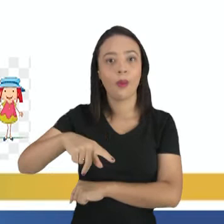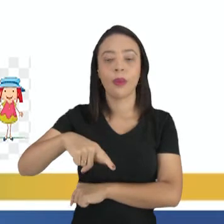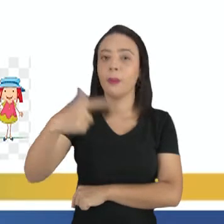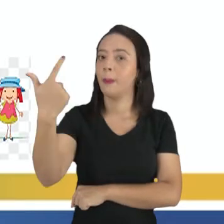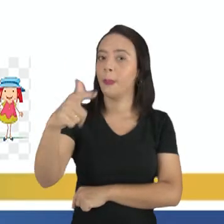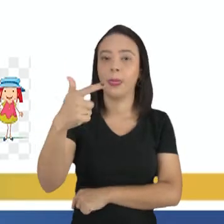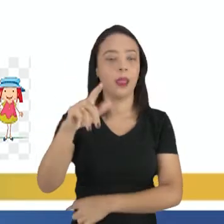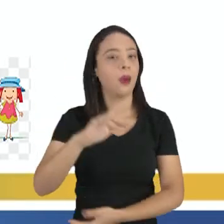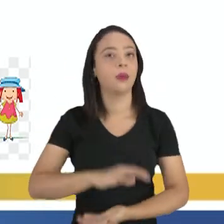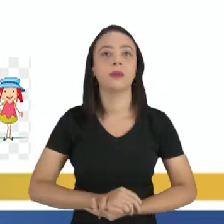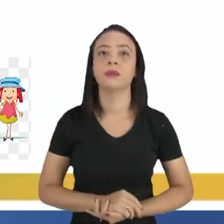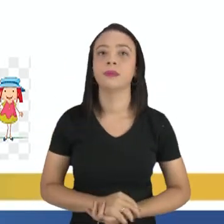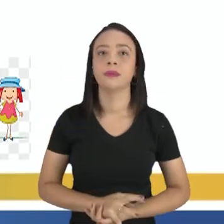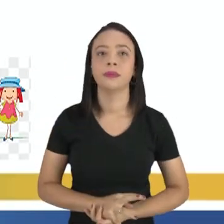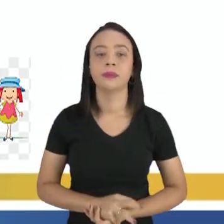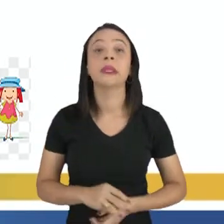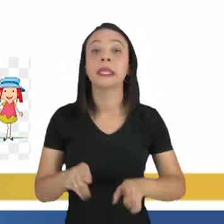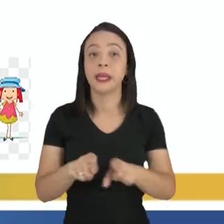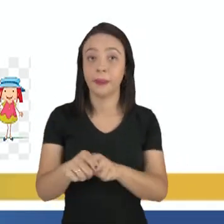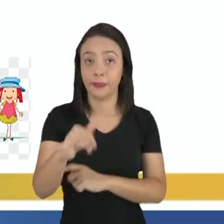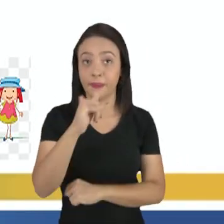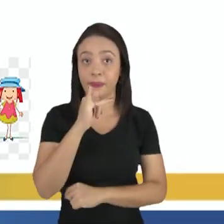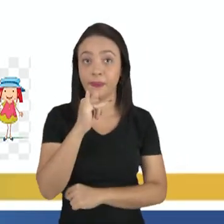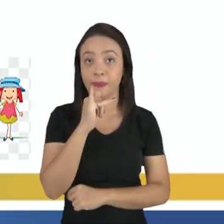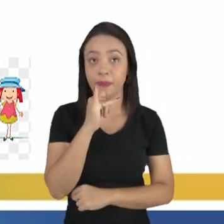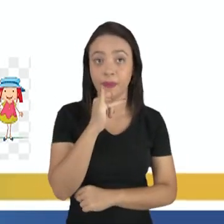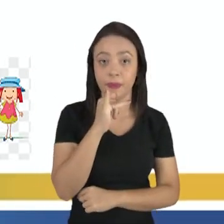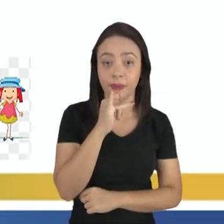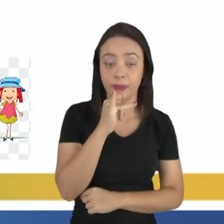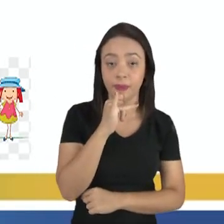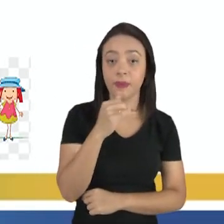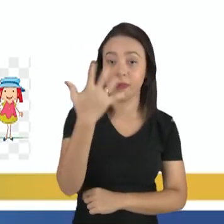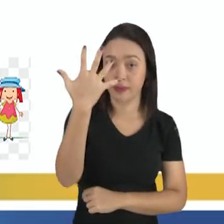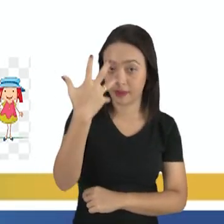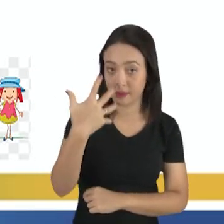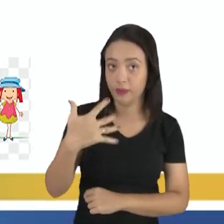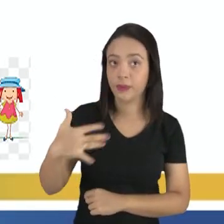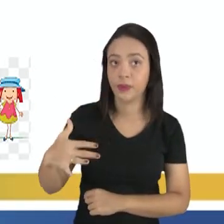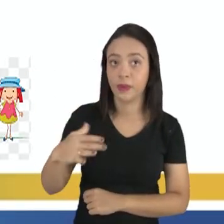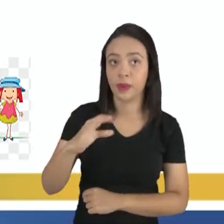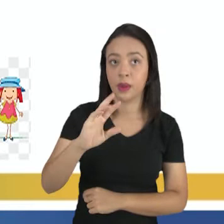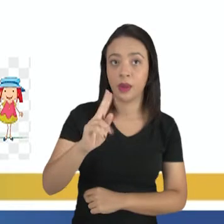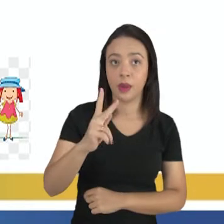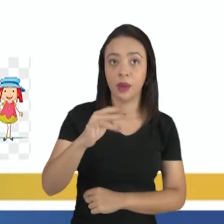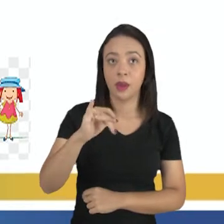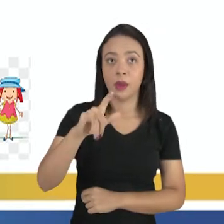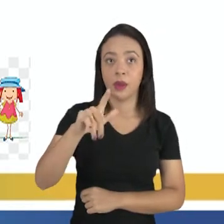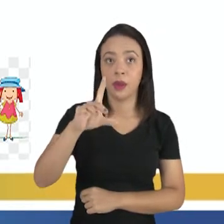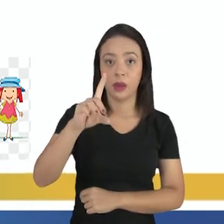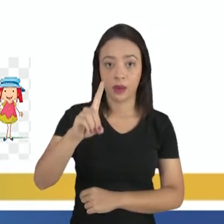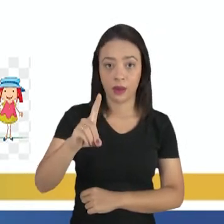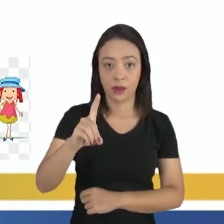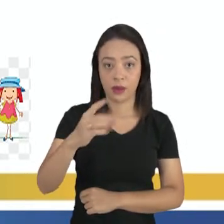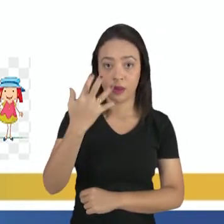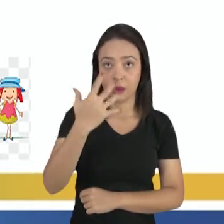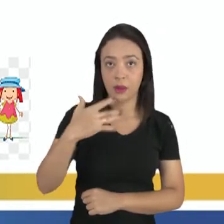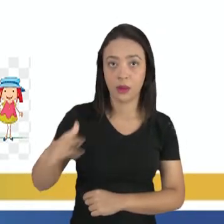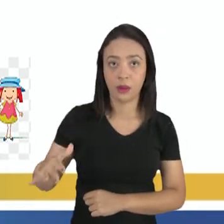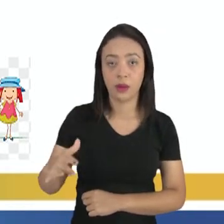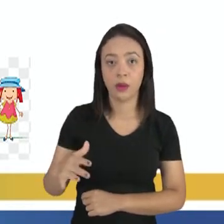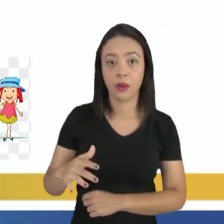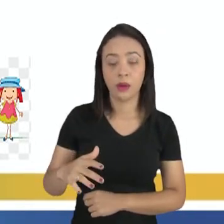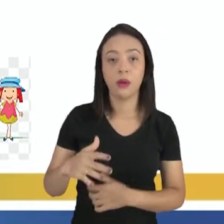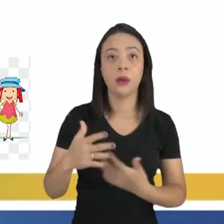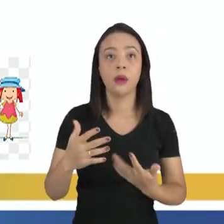ok? Outro exemplo é child, que significa criança. O plural de child é